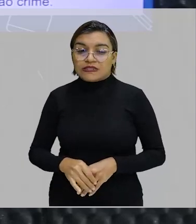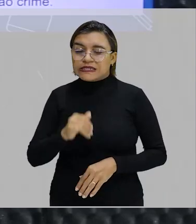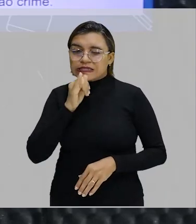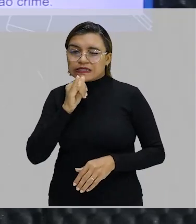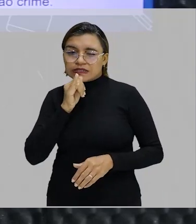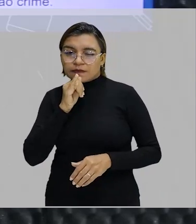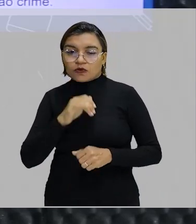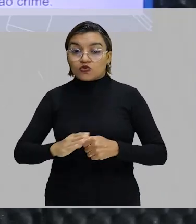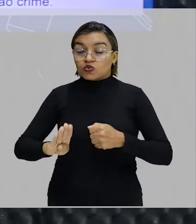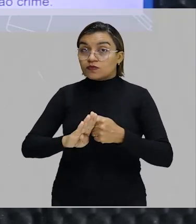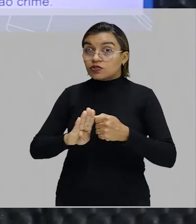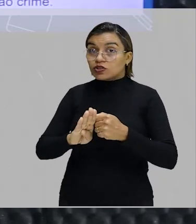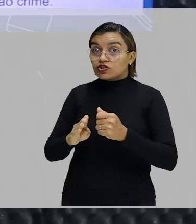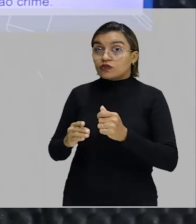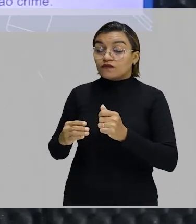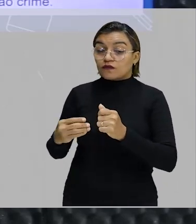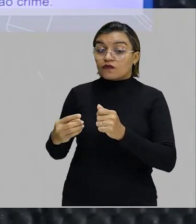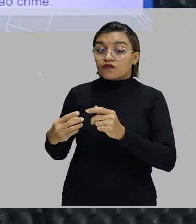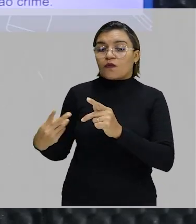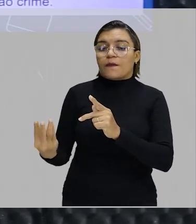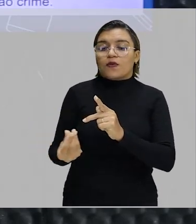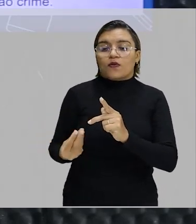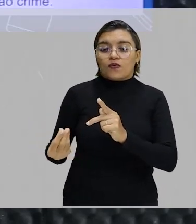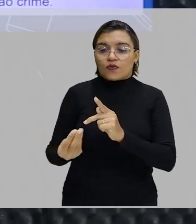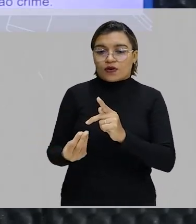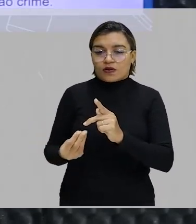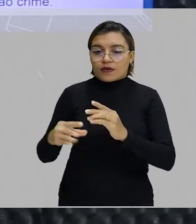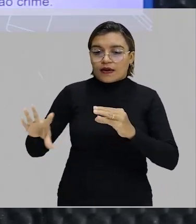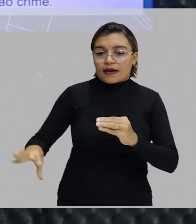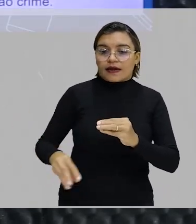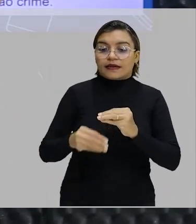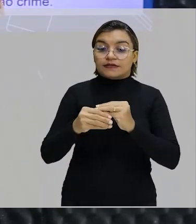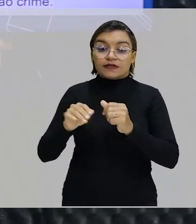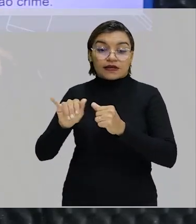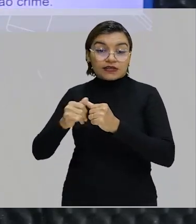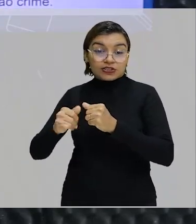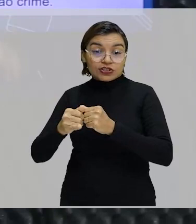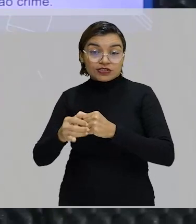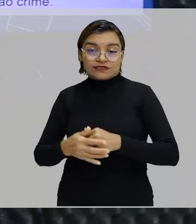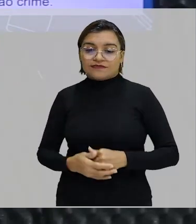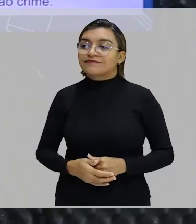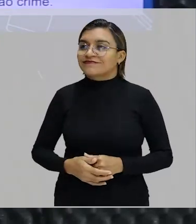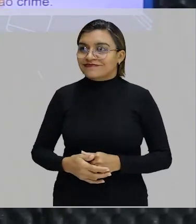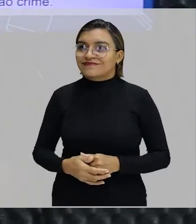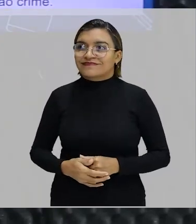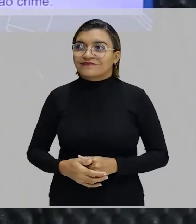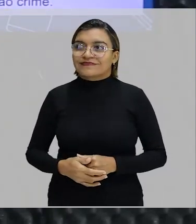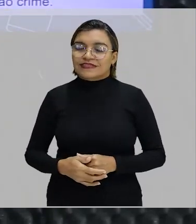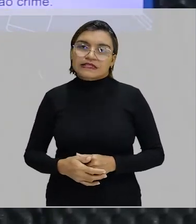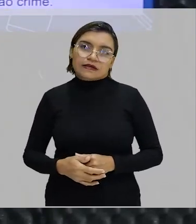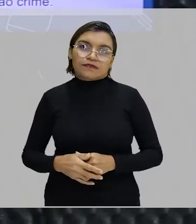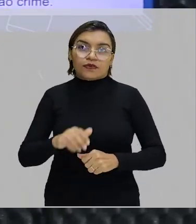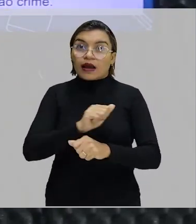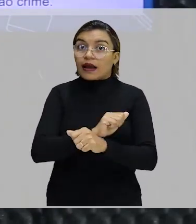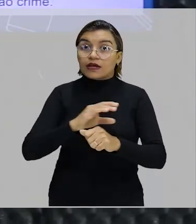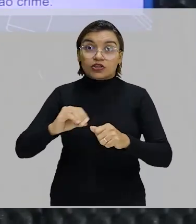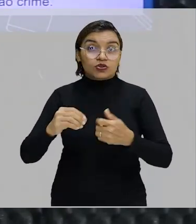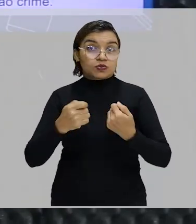Ó. Mariângela estudava os idiomas espanhol e inglês. Aí eu não preciso colocar nenhum artigo,